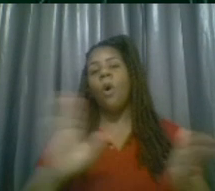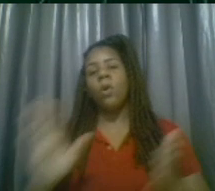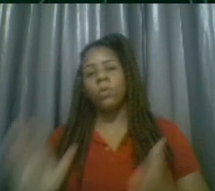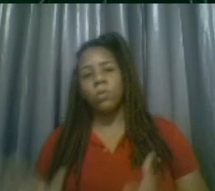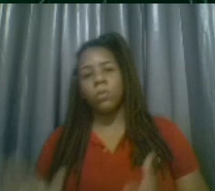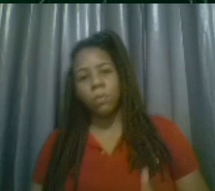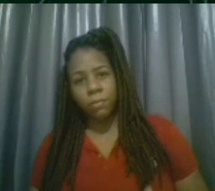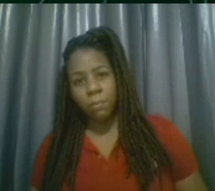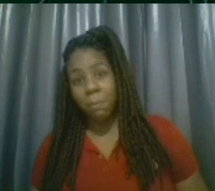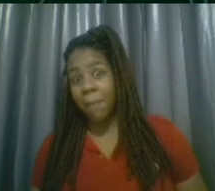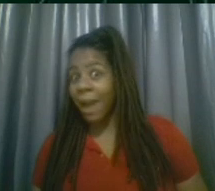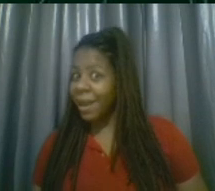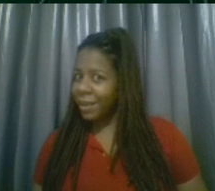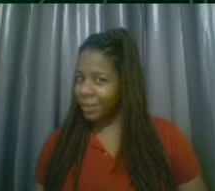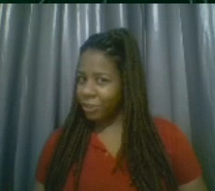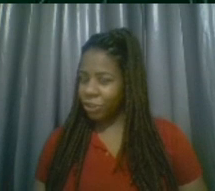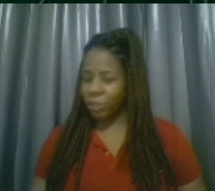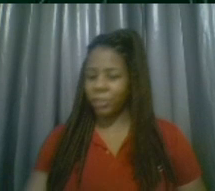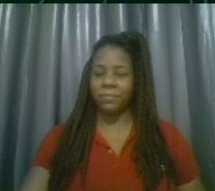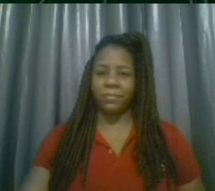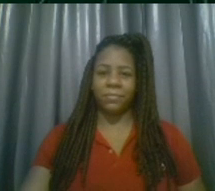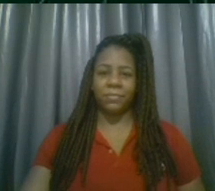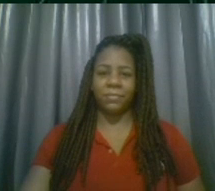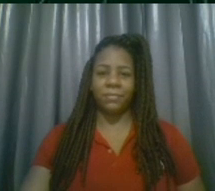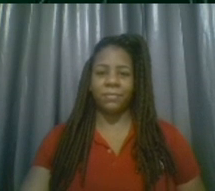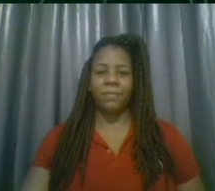o outro mais.